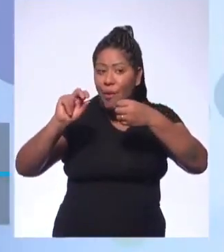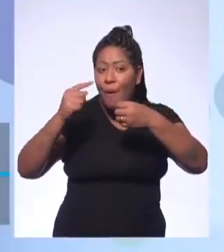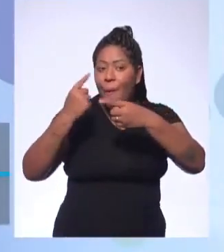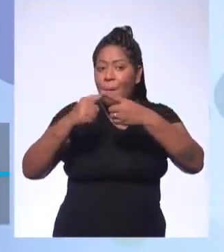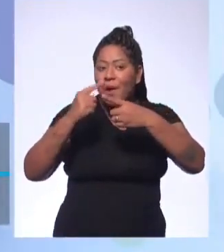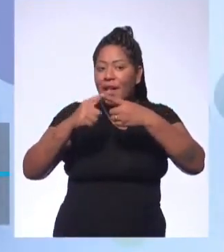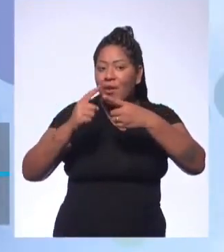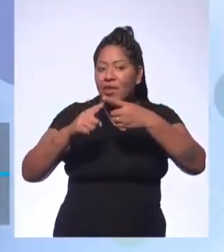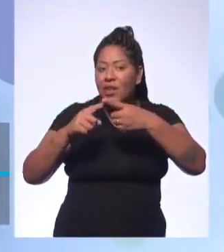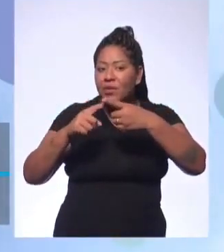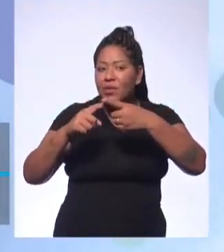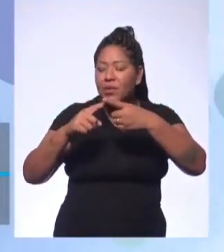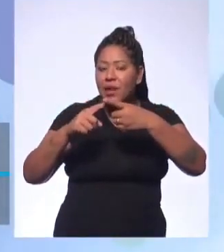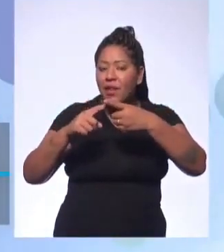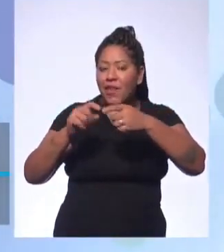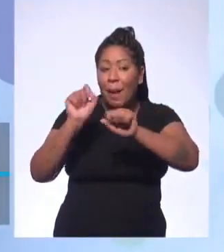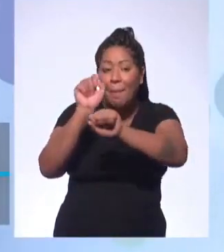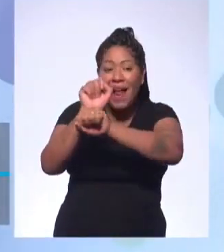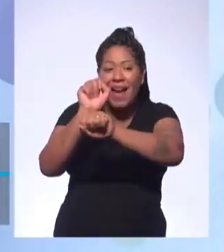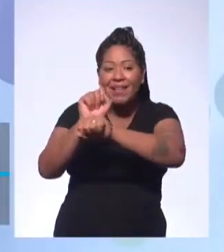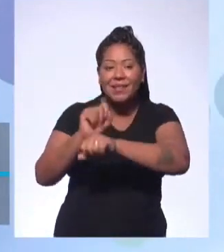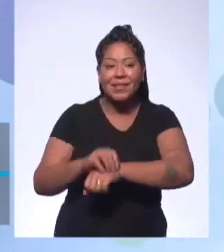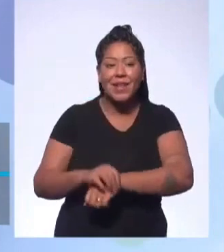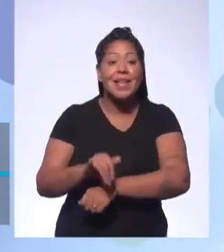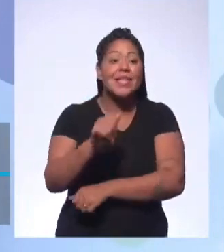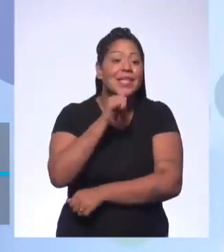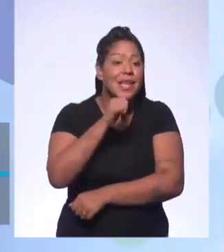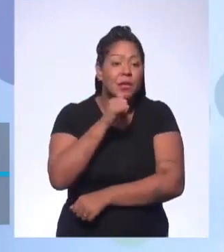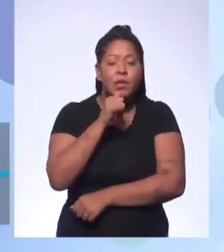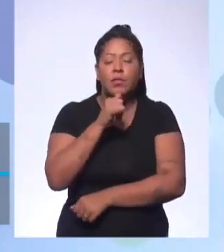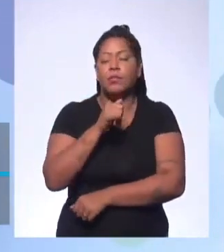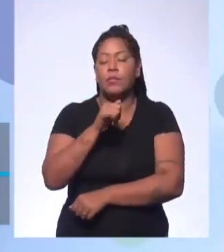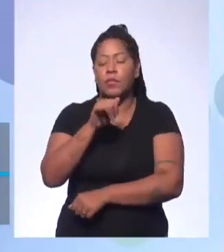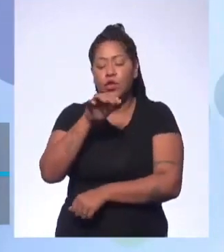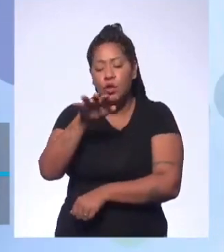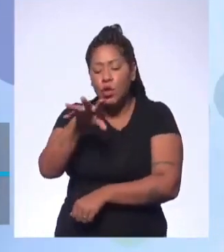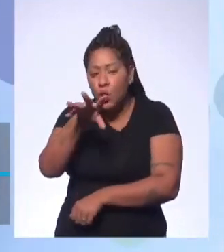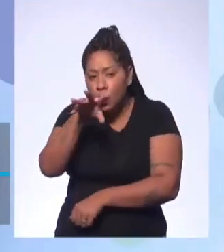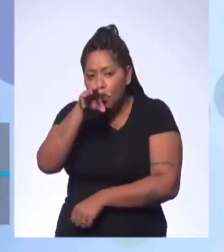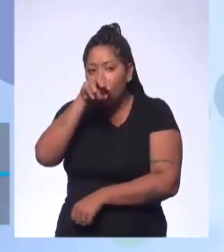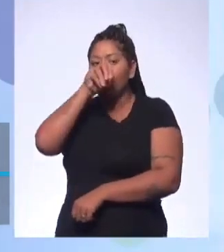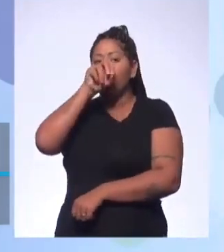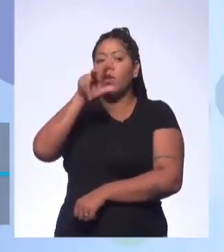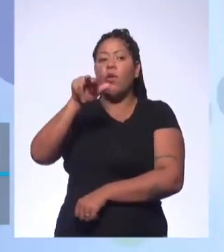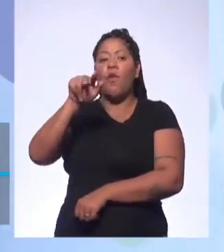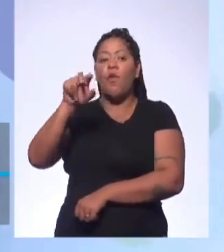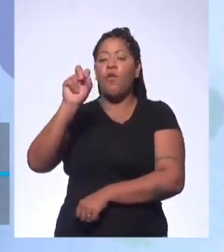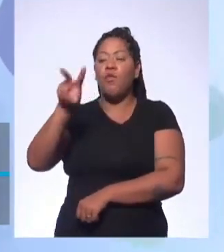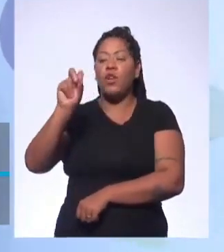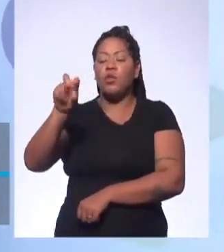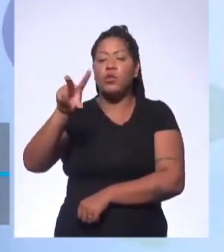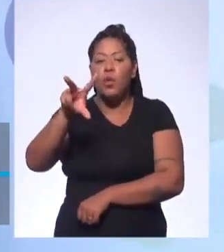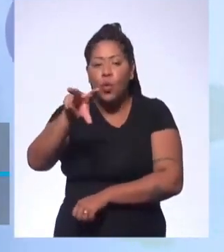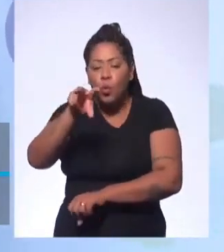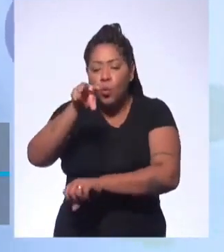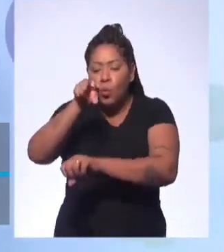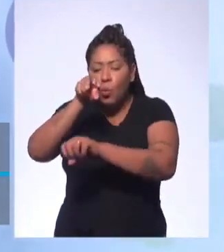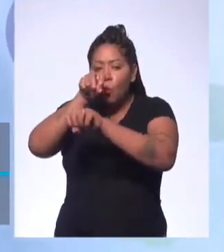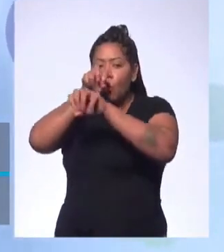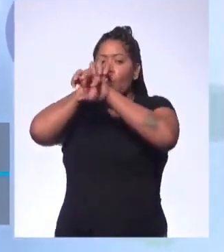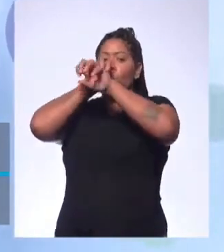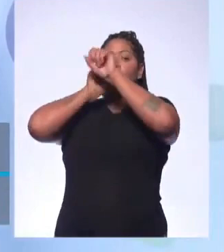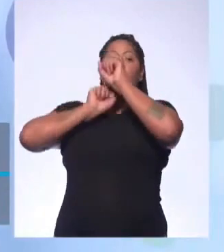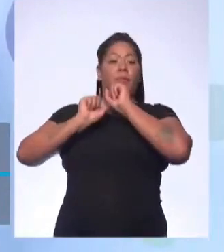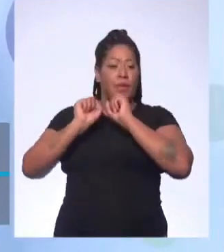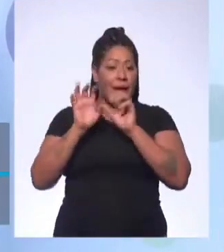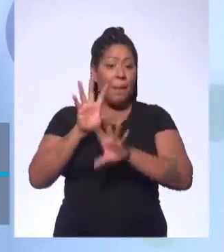Então, quando eu puxo o ar, o vírus vem para dentro do meu corpo. Mas se eu estou bloqueando a poeira, etc., que deveria entrar no meu corpo,